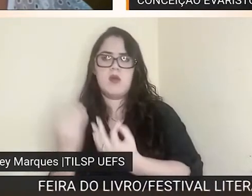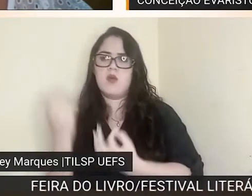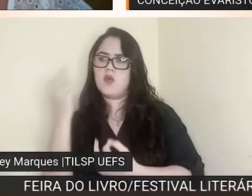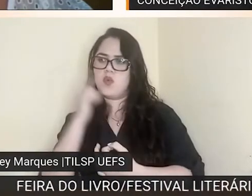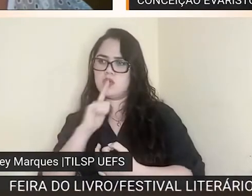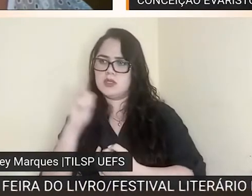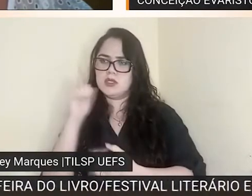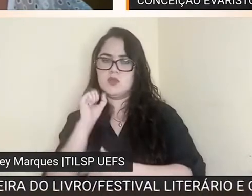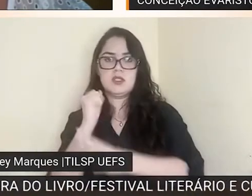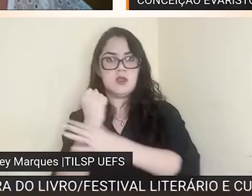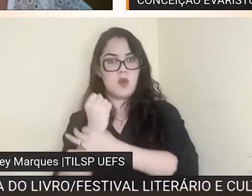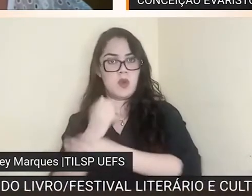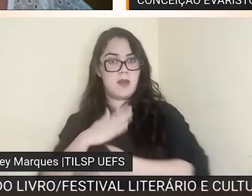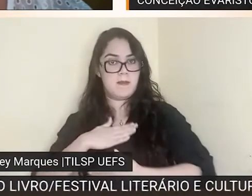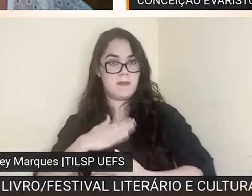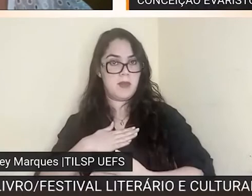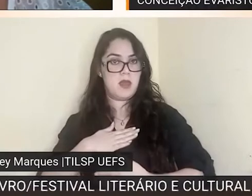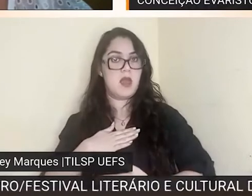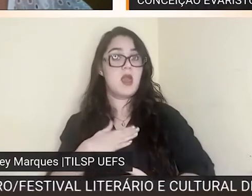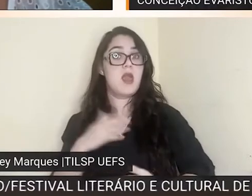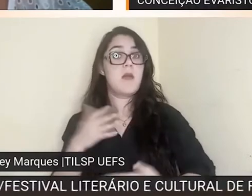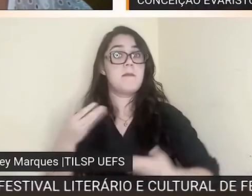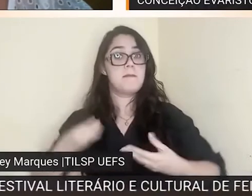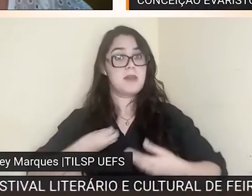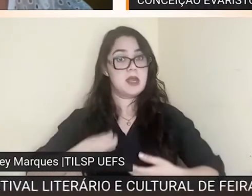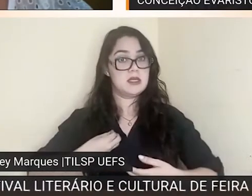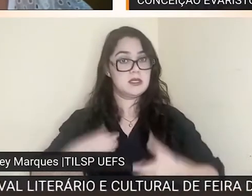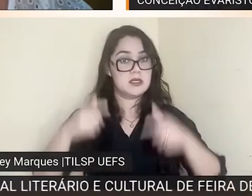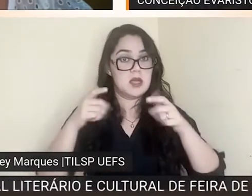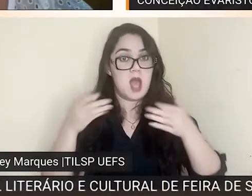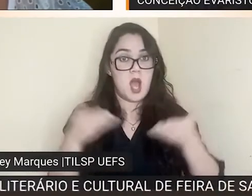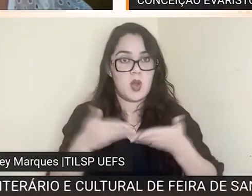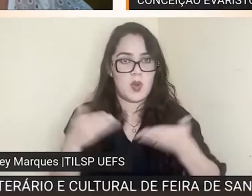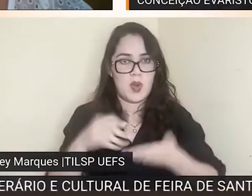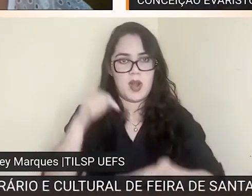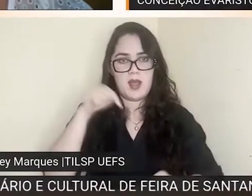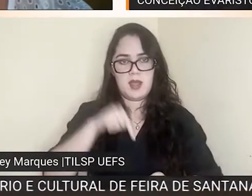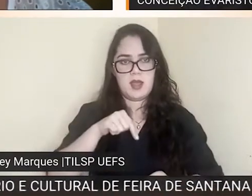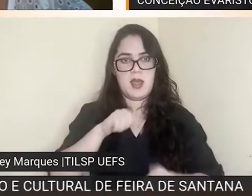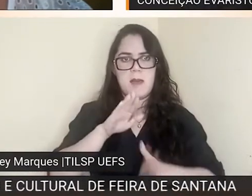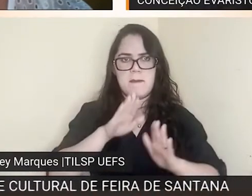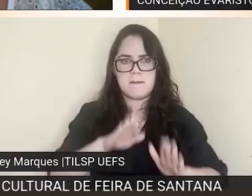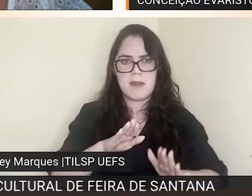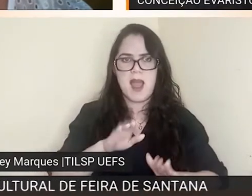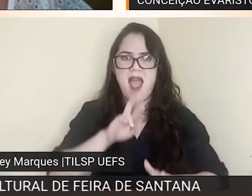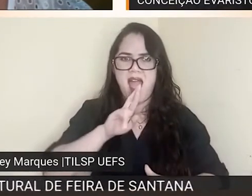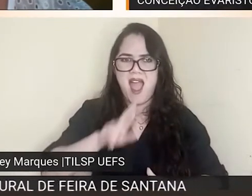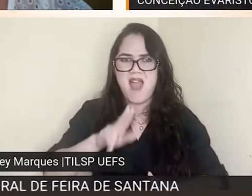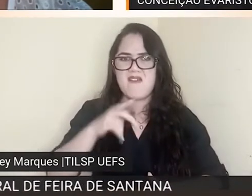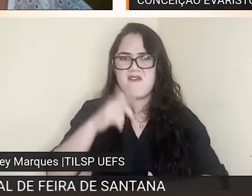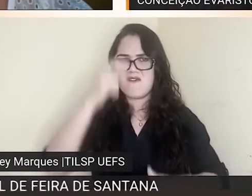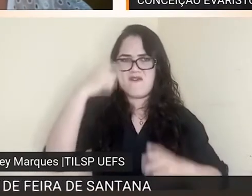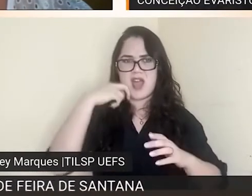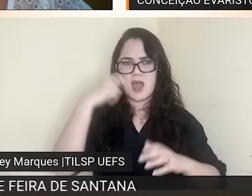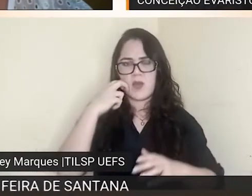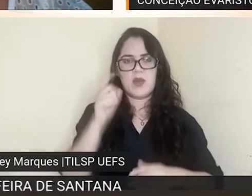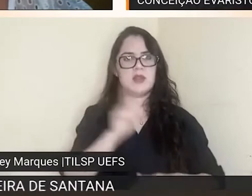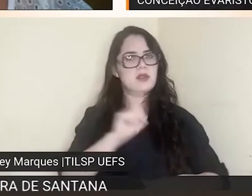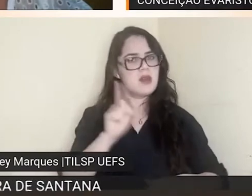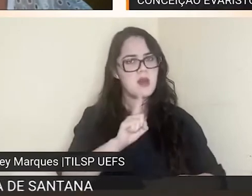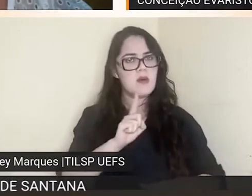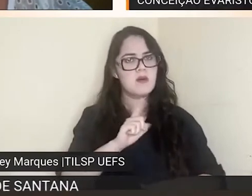me garantiu estar aqui agora. Não tem nada de desonra nisso. Mas esse não pode ser só o